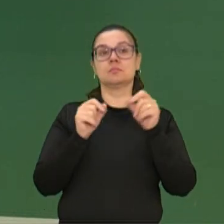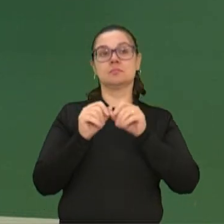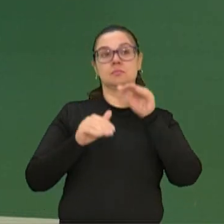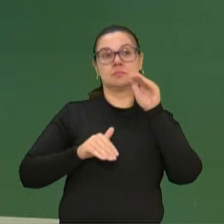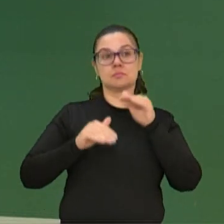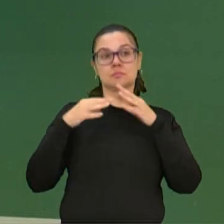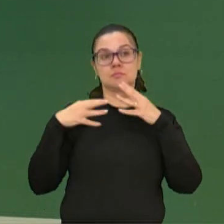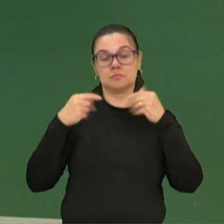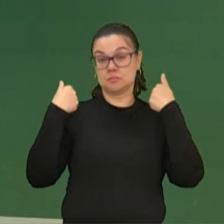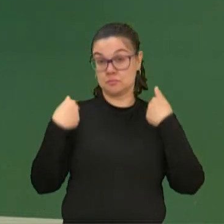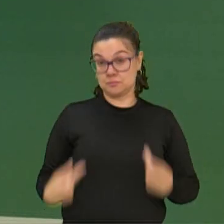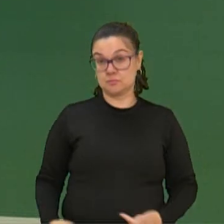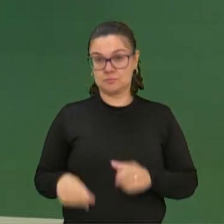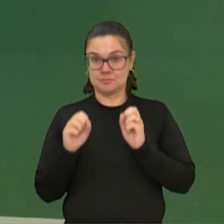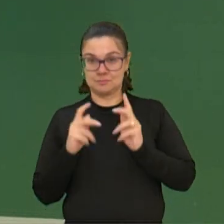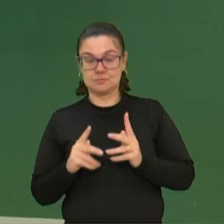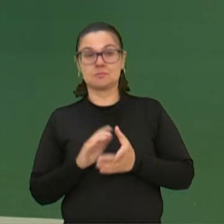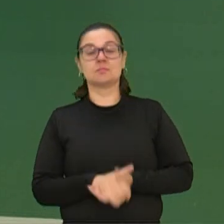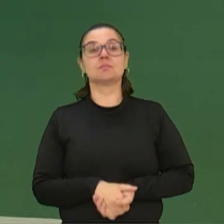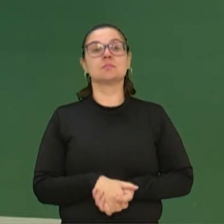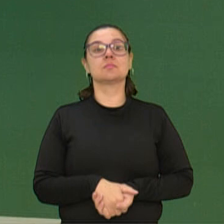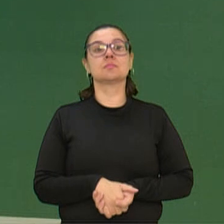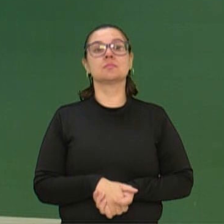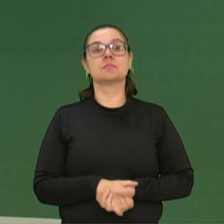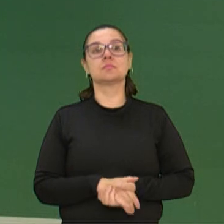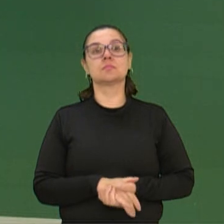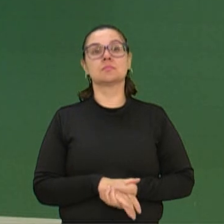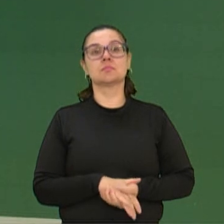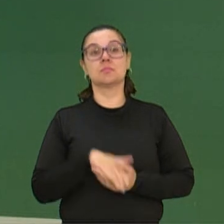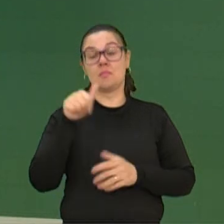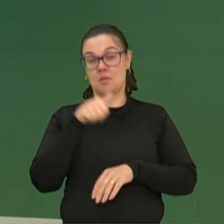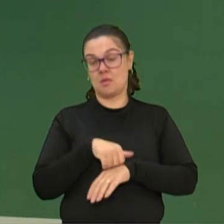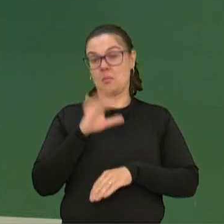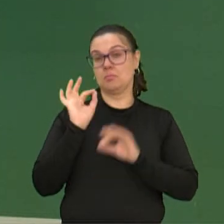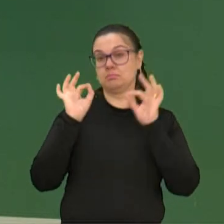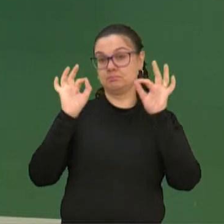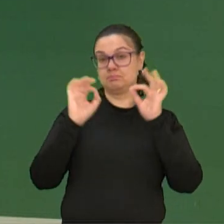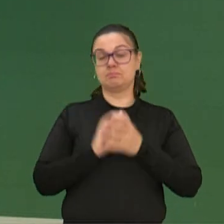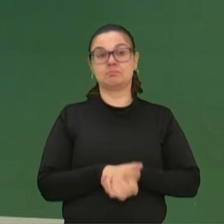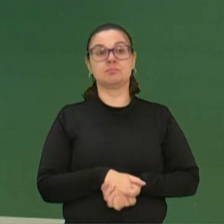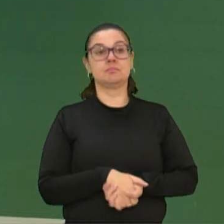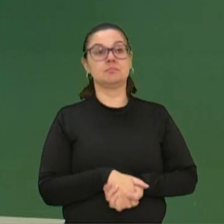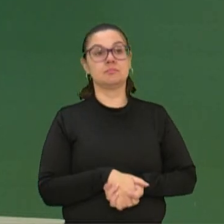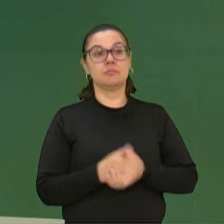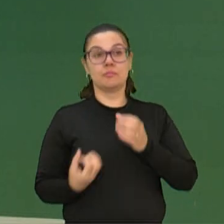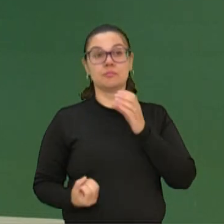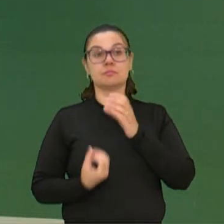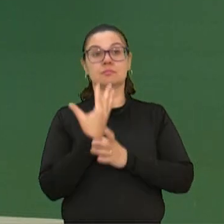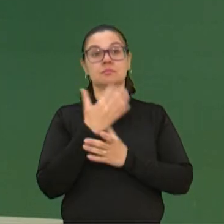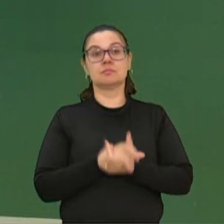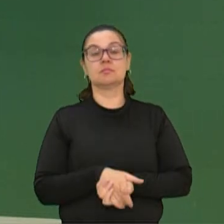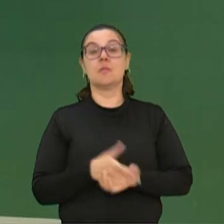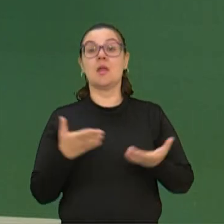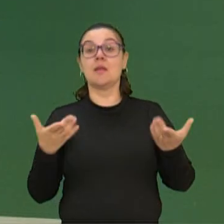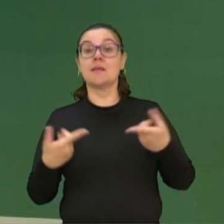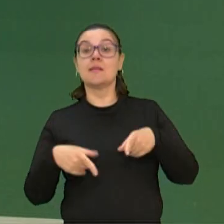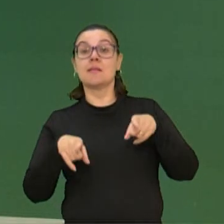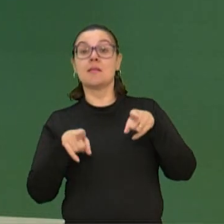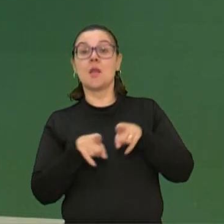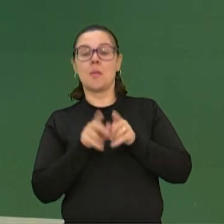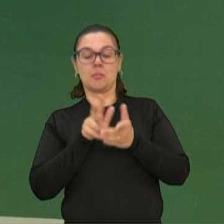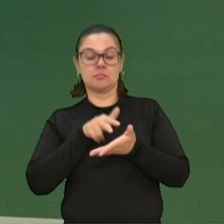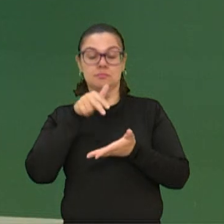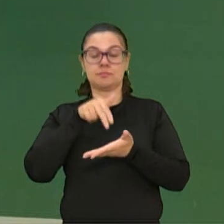mesma leitura do corpo, tá? Essa é uma das últimas máquinas que surgiram. E a